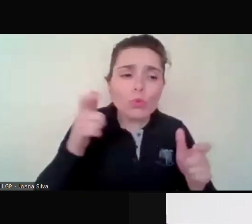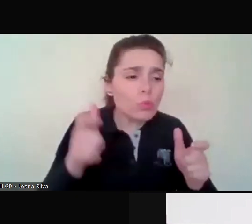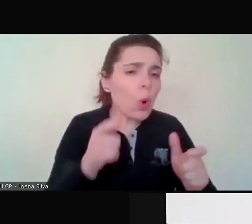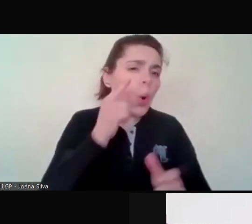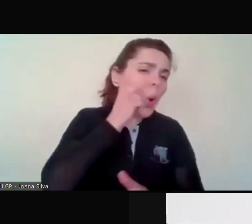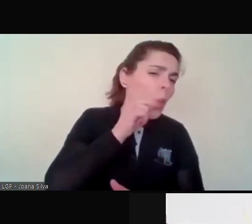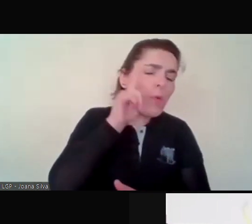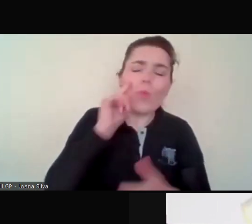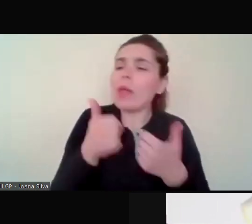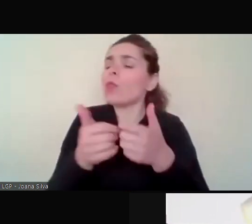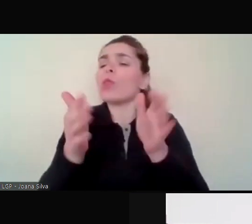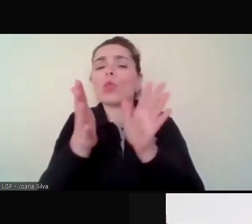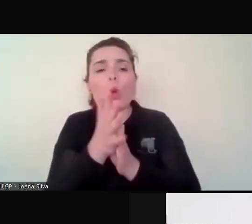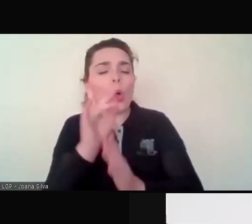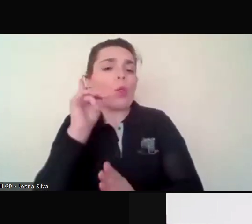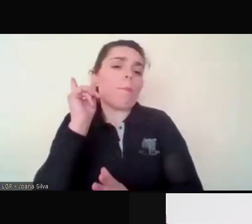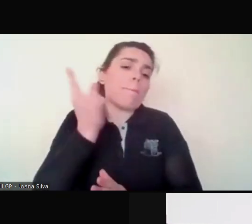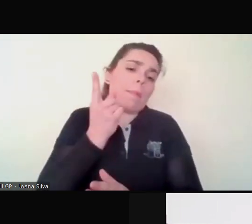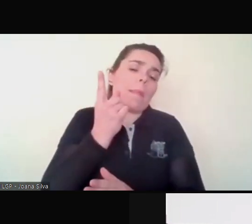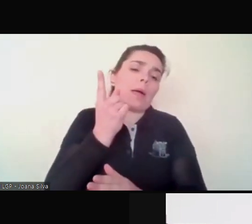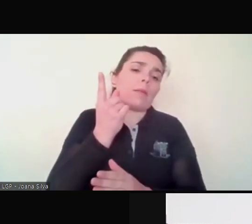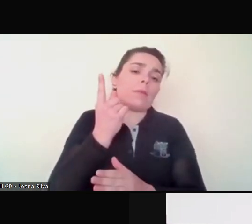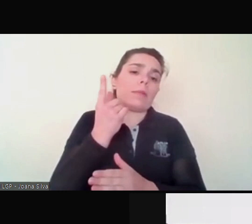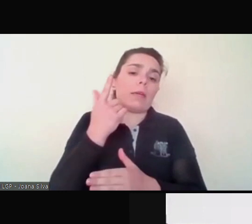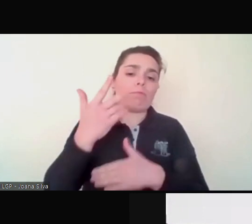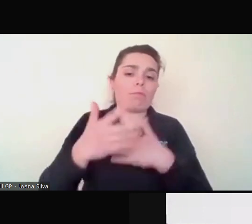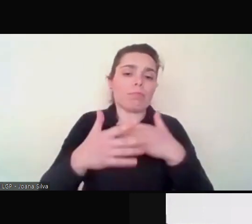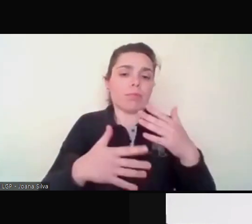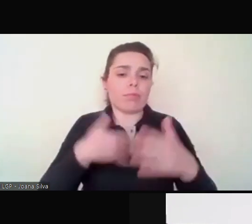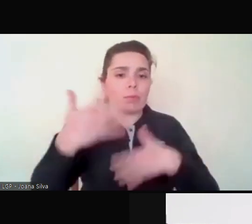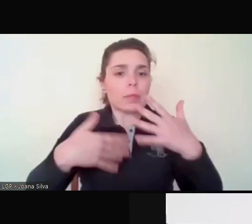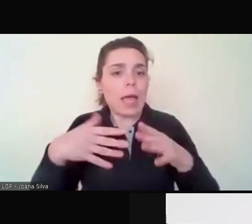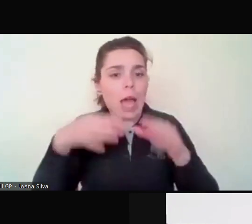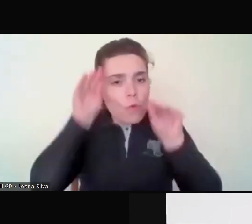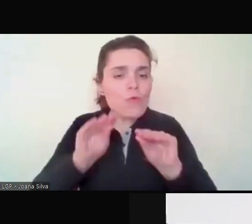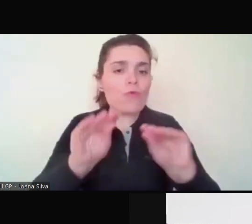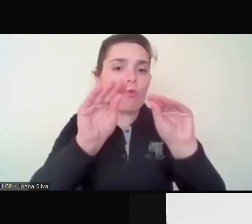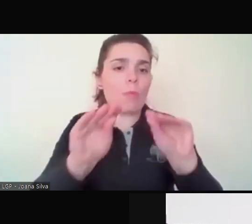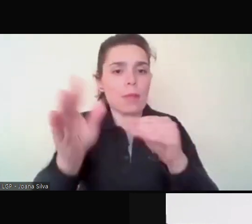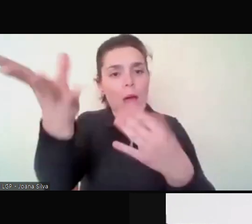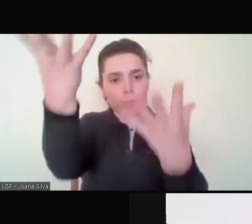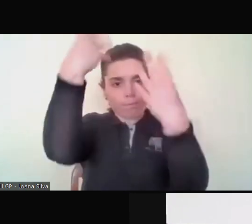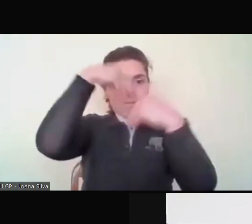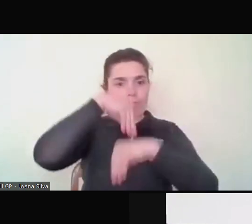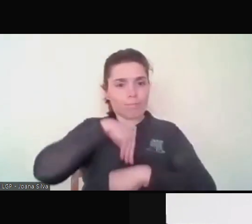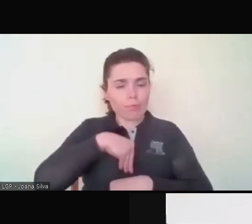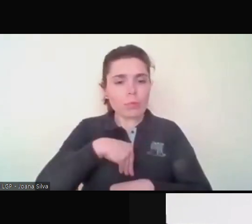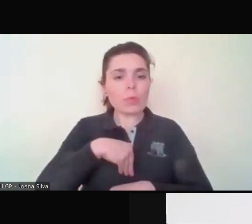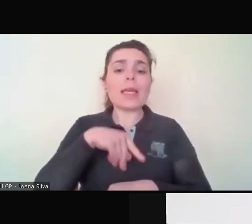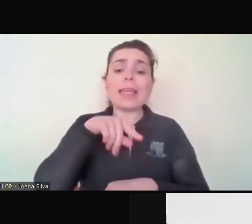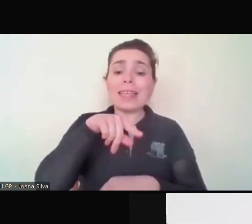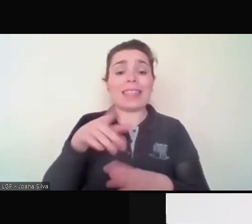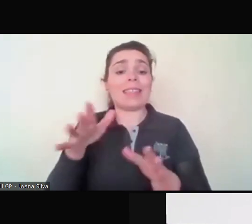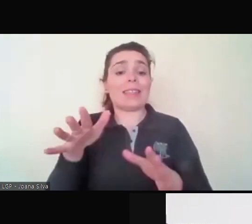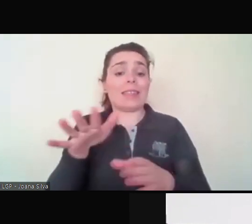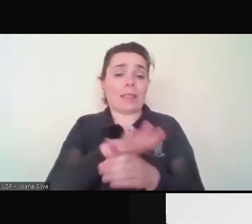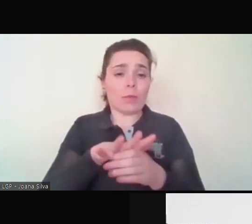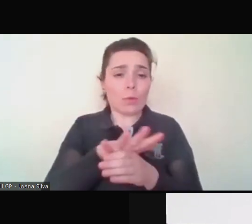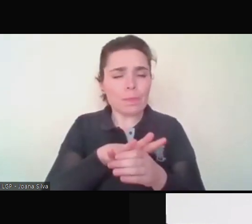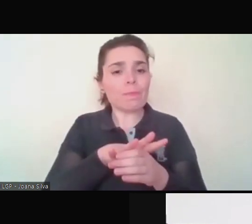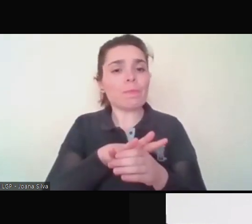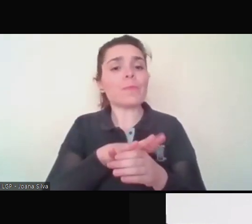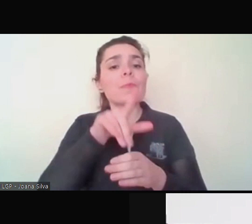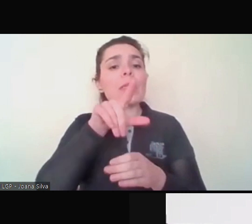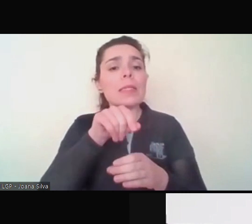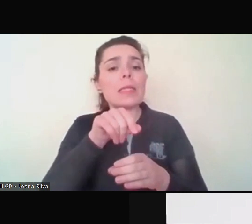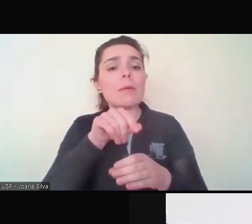da administração. É neste contexto de heterogeneidade institucional, mas sobretudo da simetria